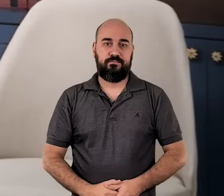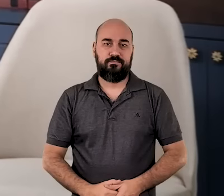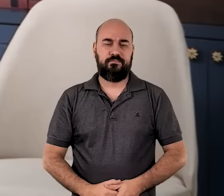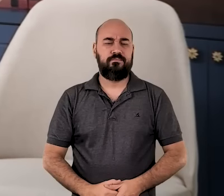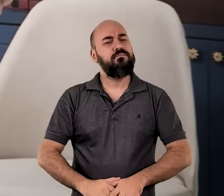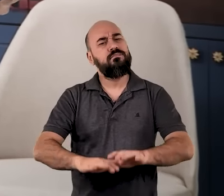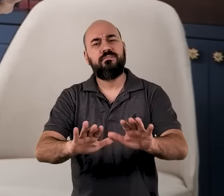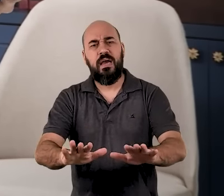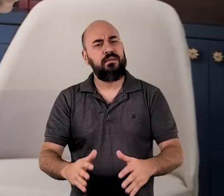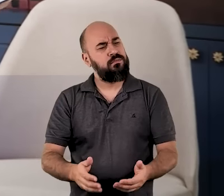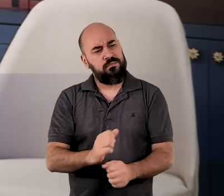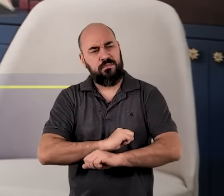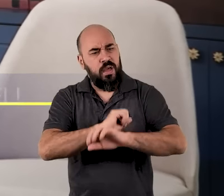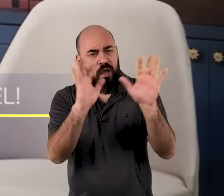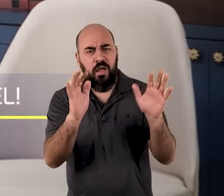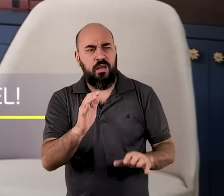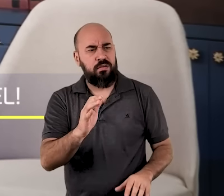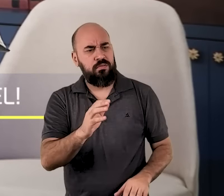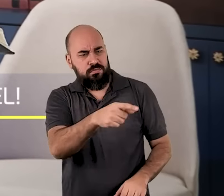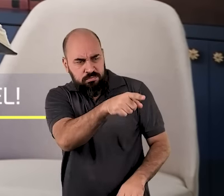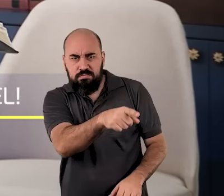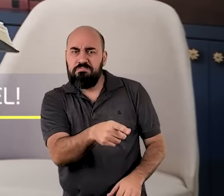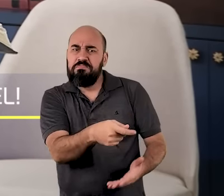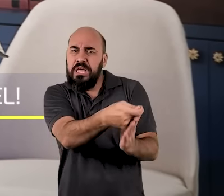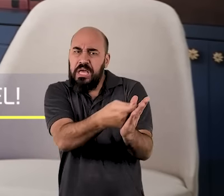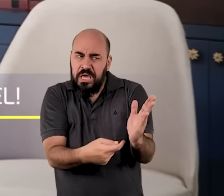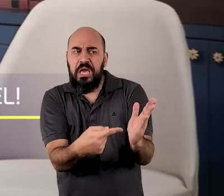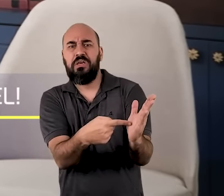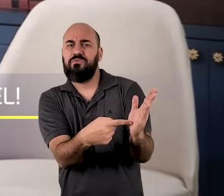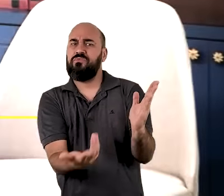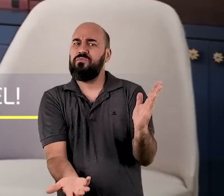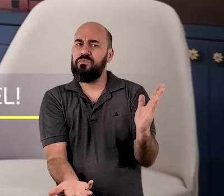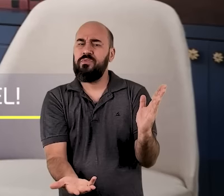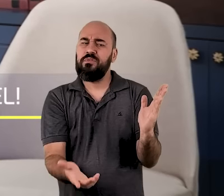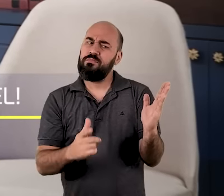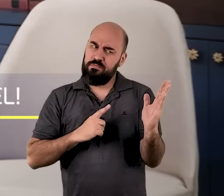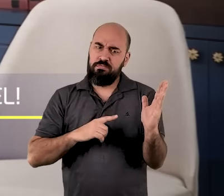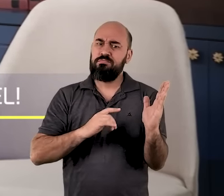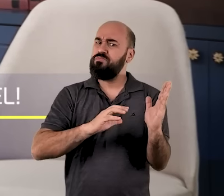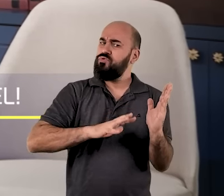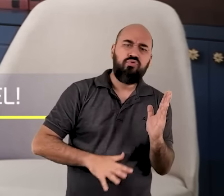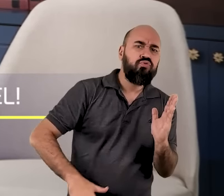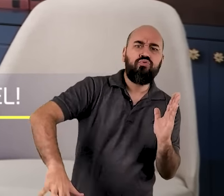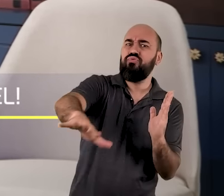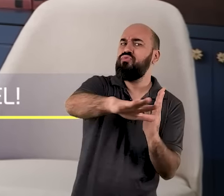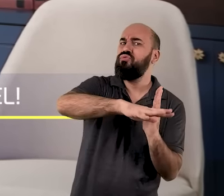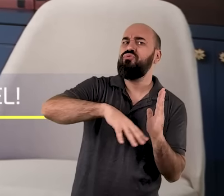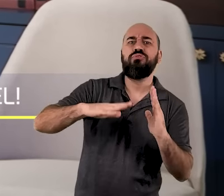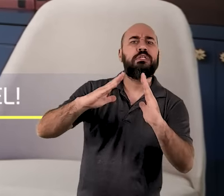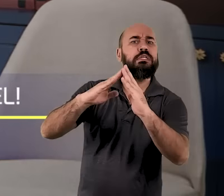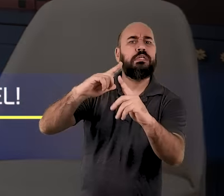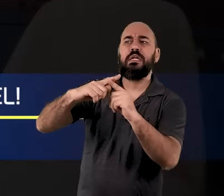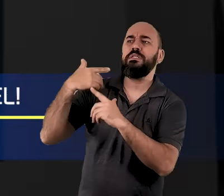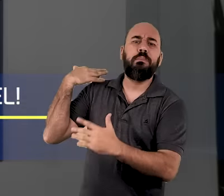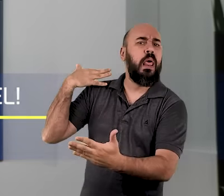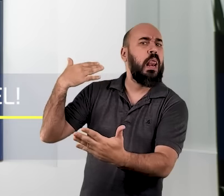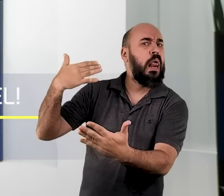Mas é claro que essa mensagem, esse texto, se aplica a toda a Igreja de Deus ao longo da era